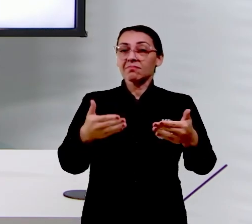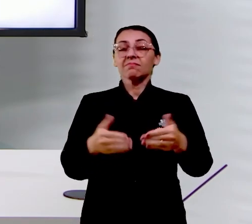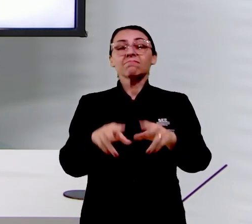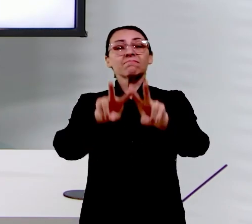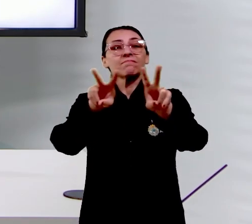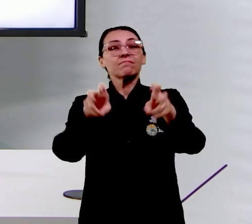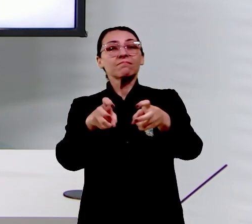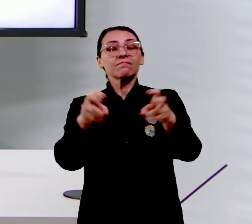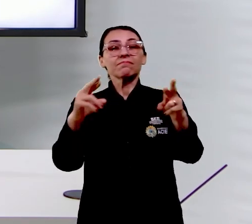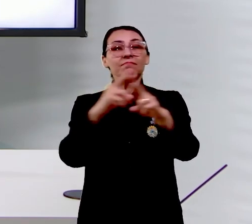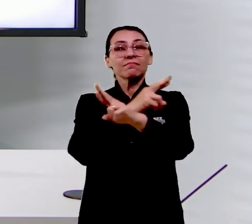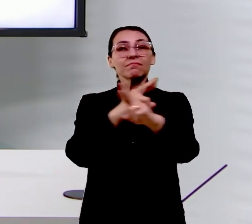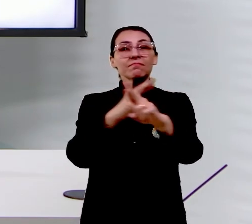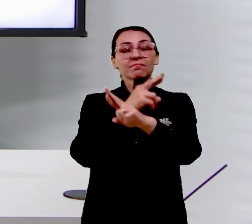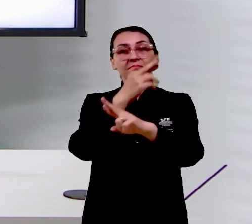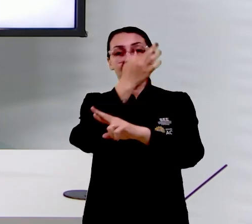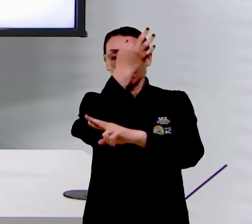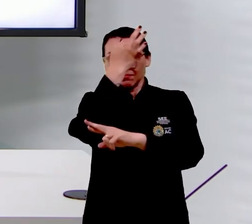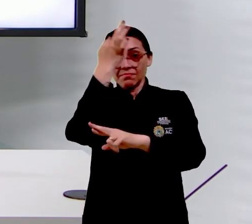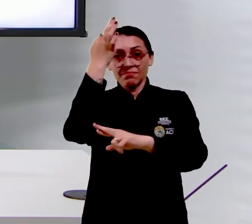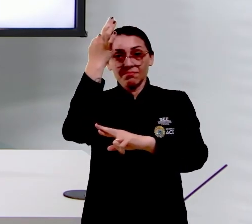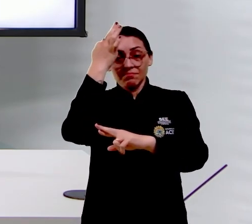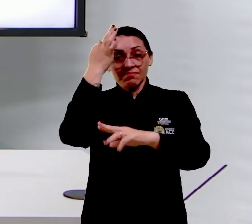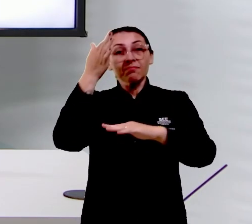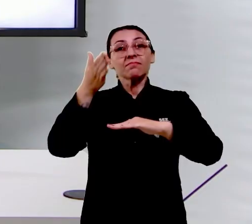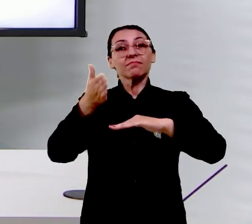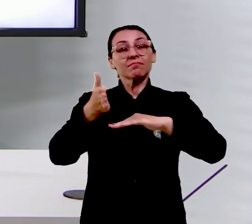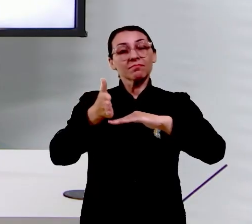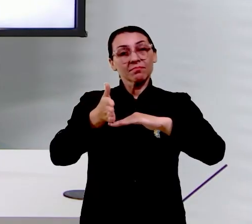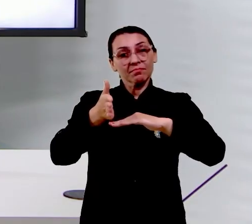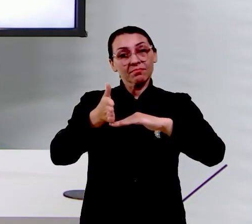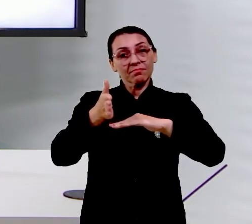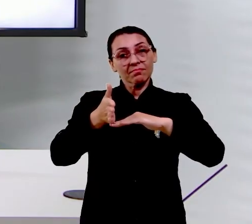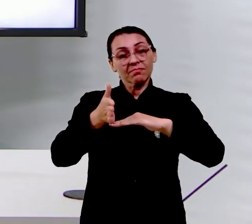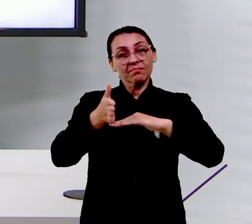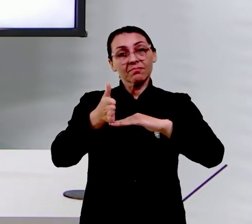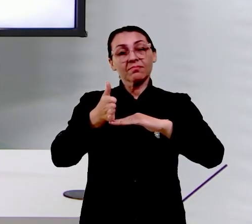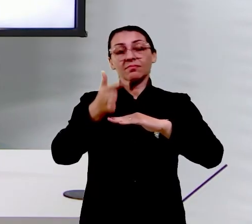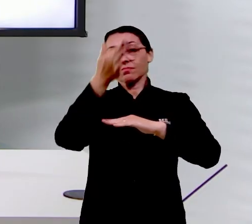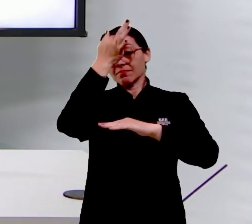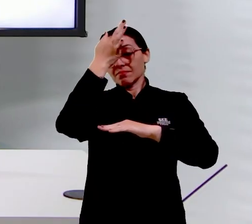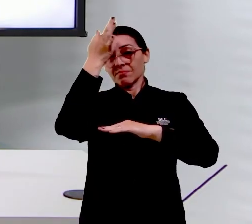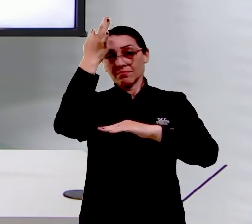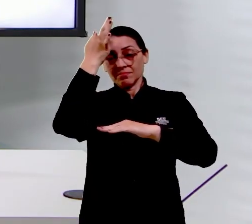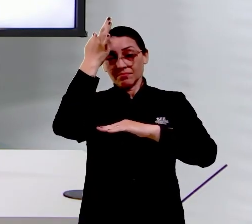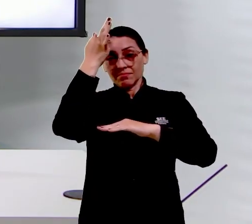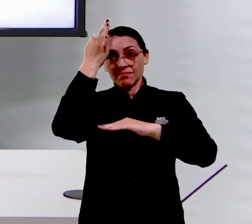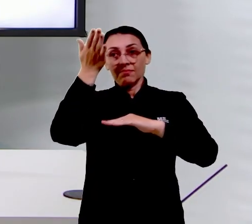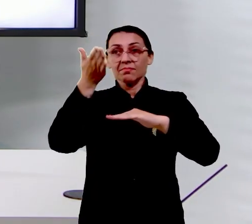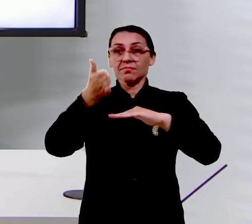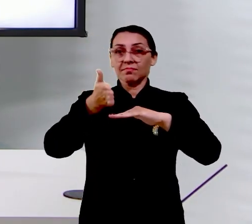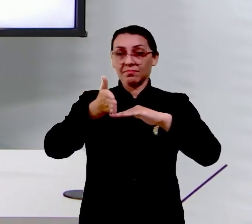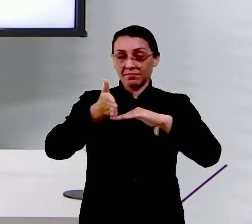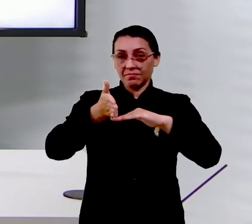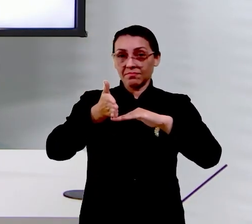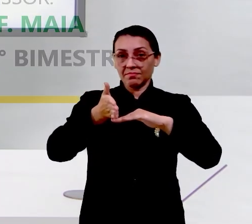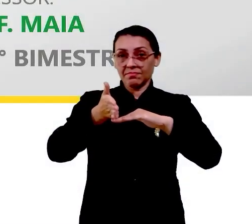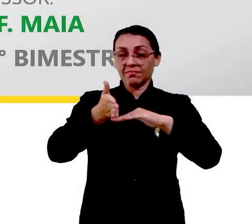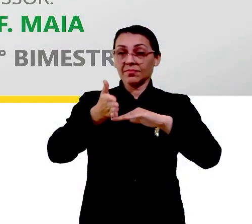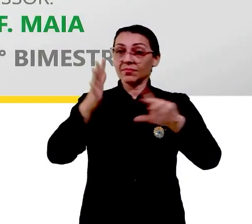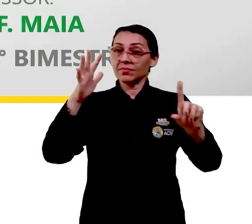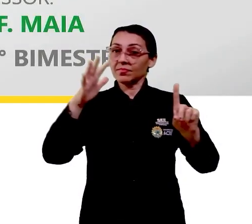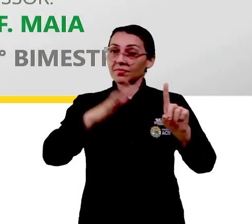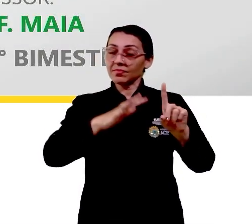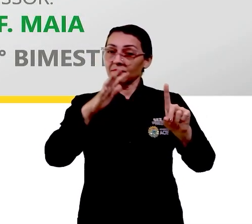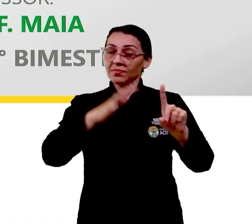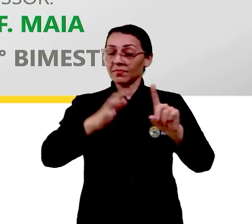assunto relacionado à filosofia moderna. A filosofia moderna e sua